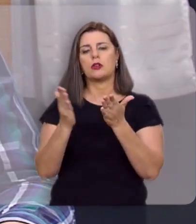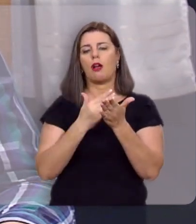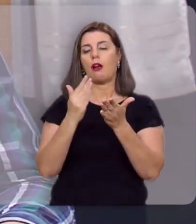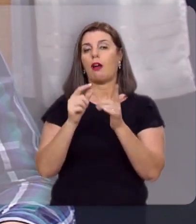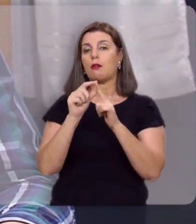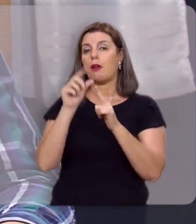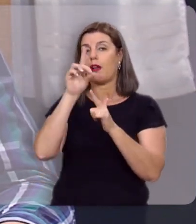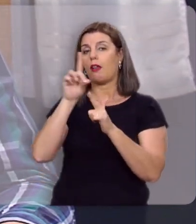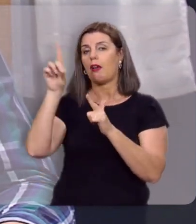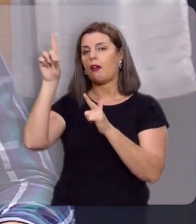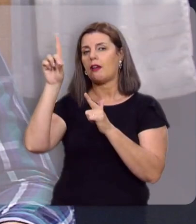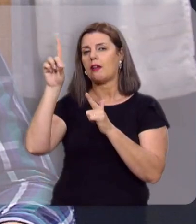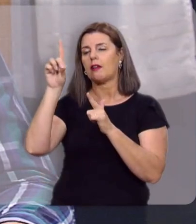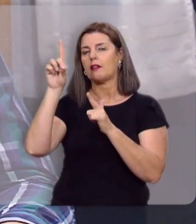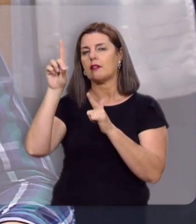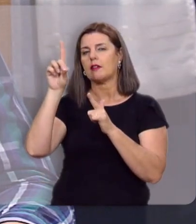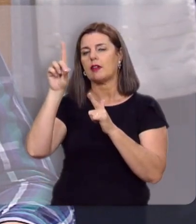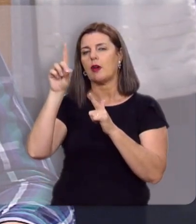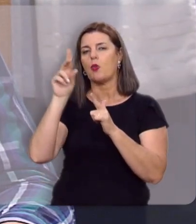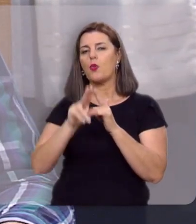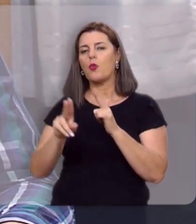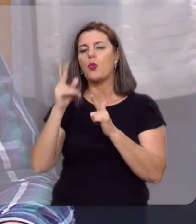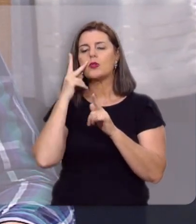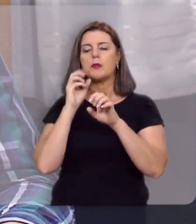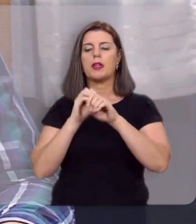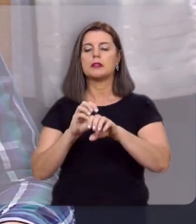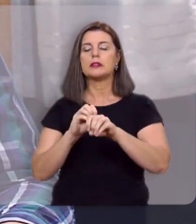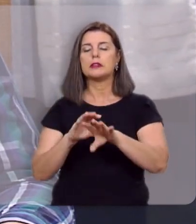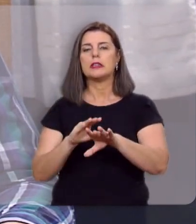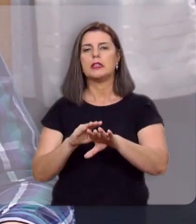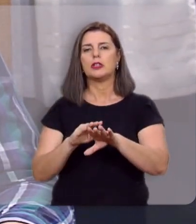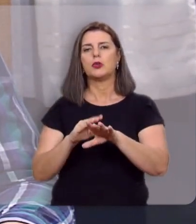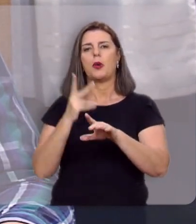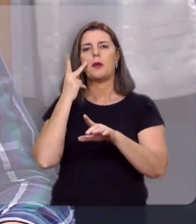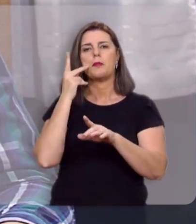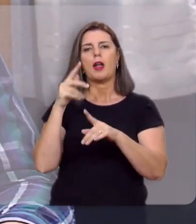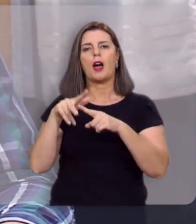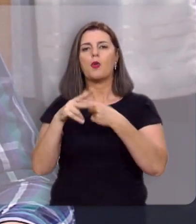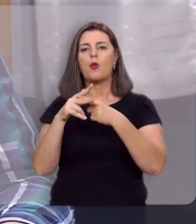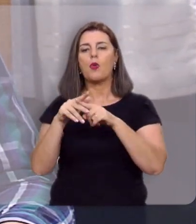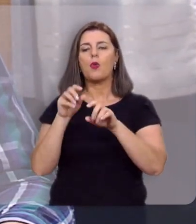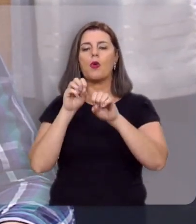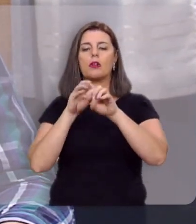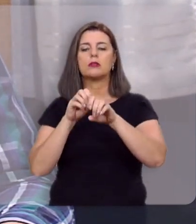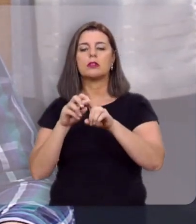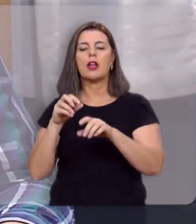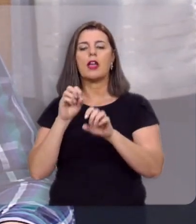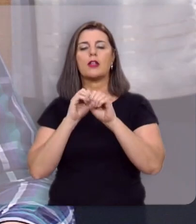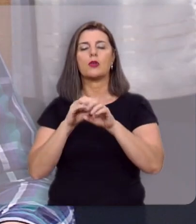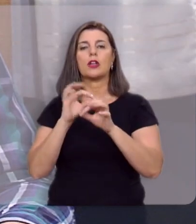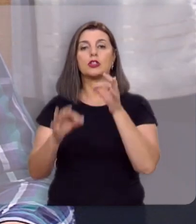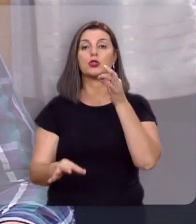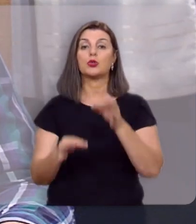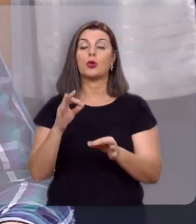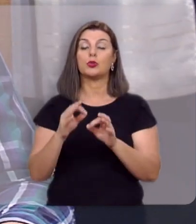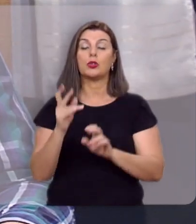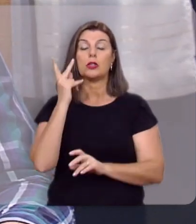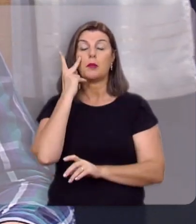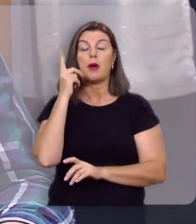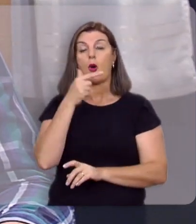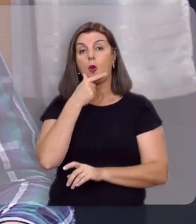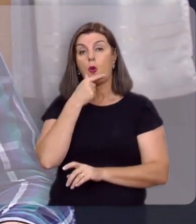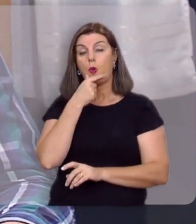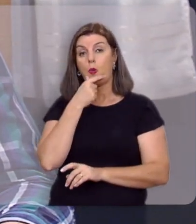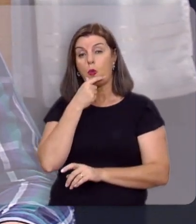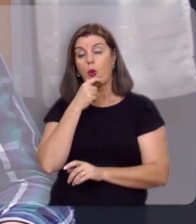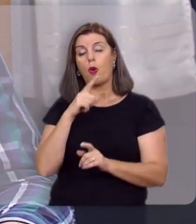por Deus e útil para o ensino, para a repreensão, para a correção, para a educação na justiça, a fim